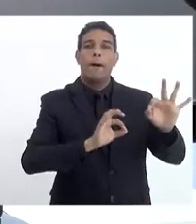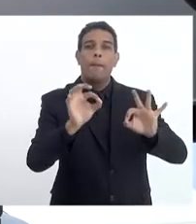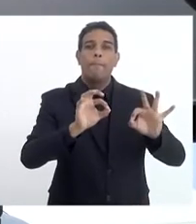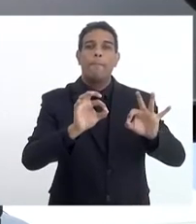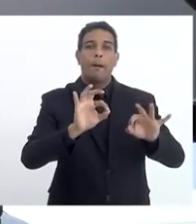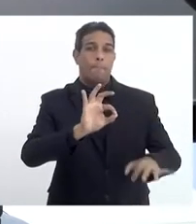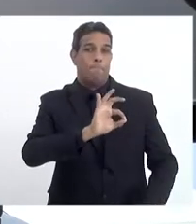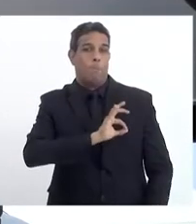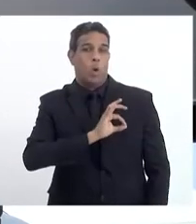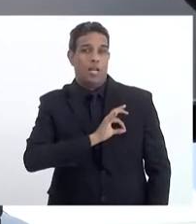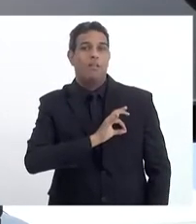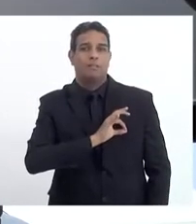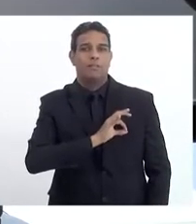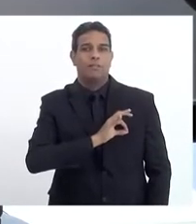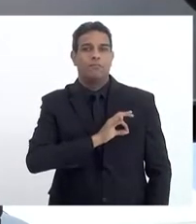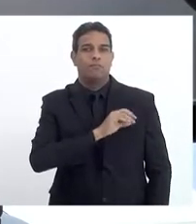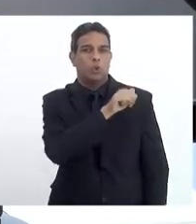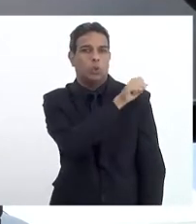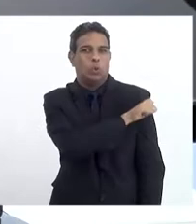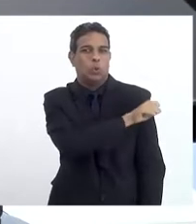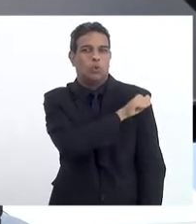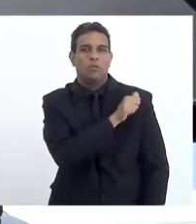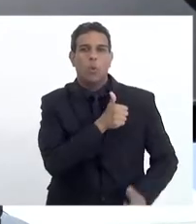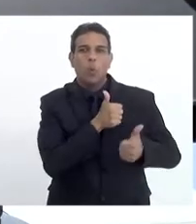Polícia Militar